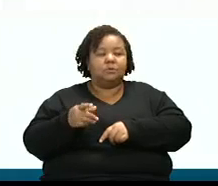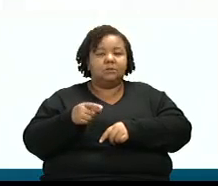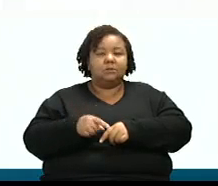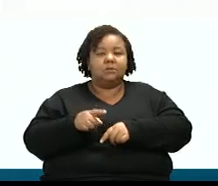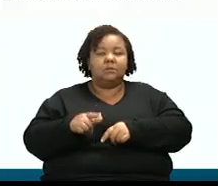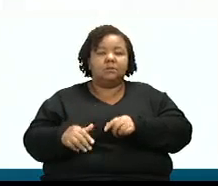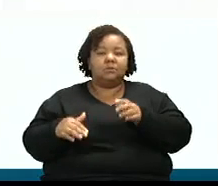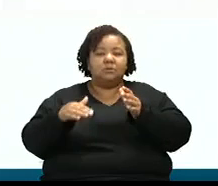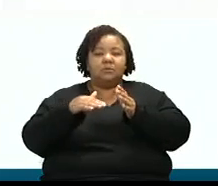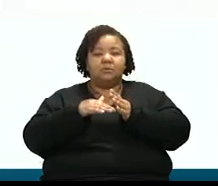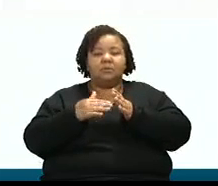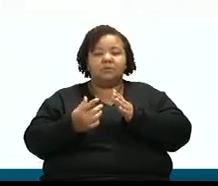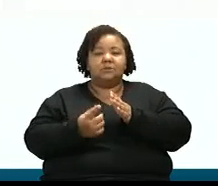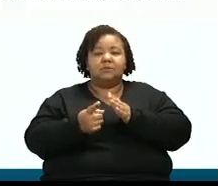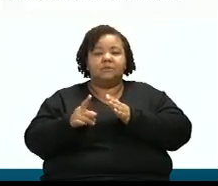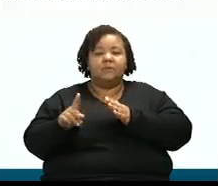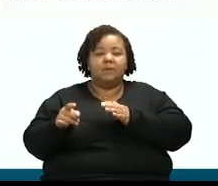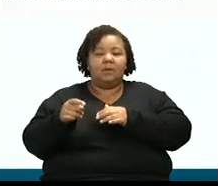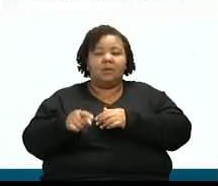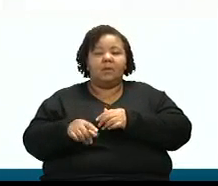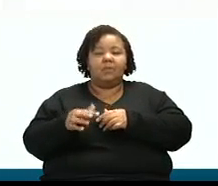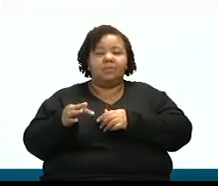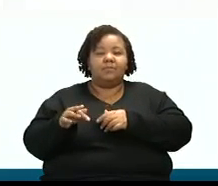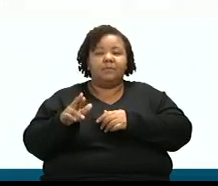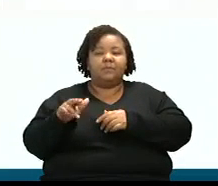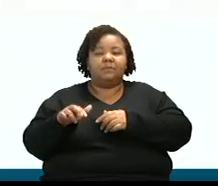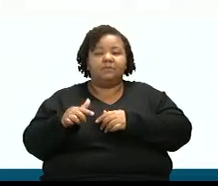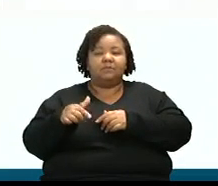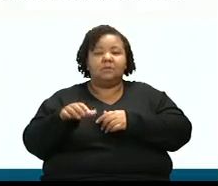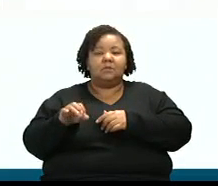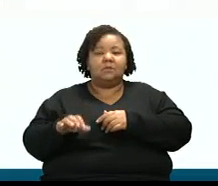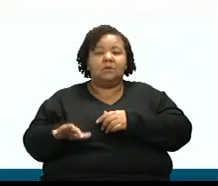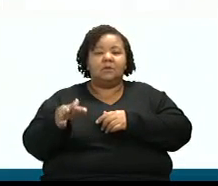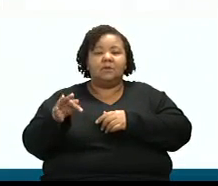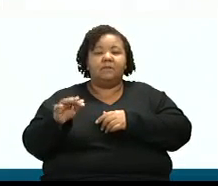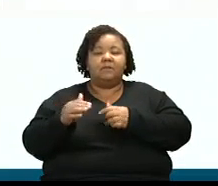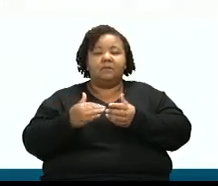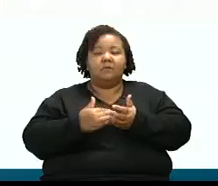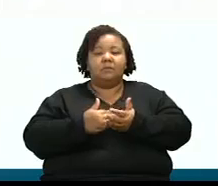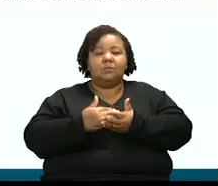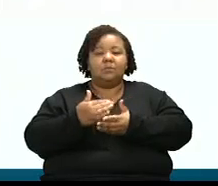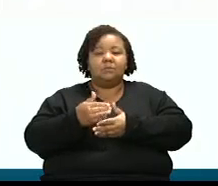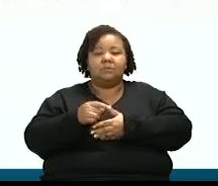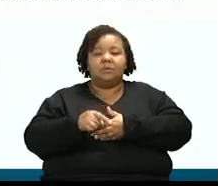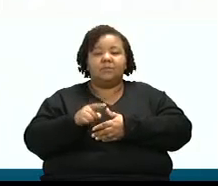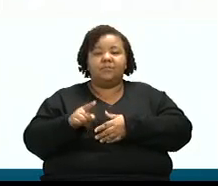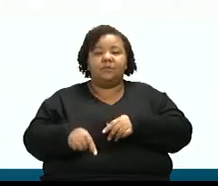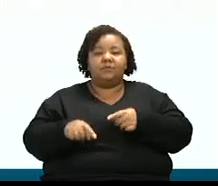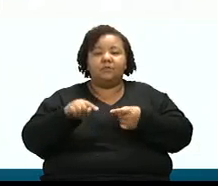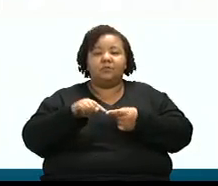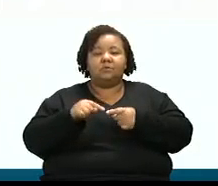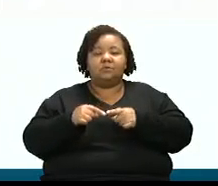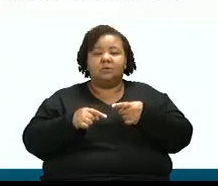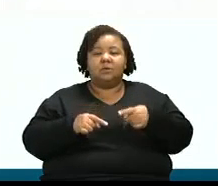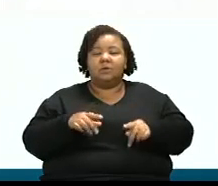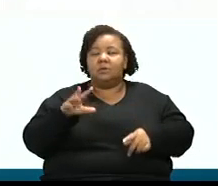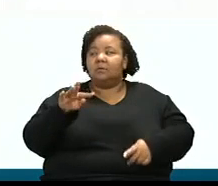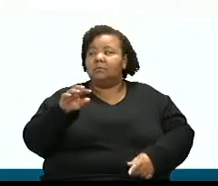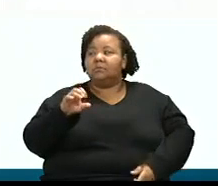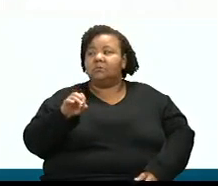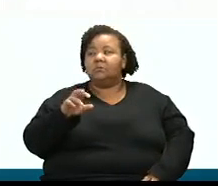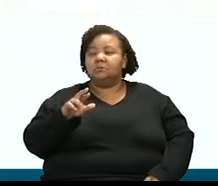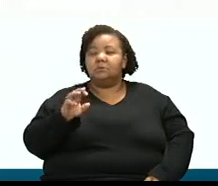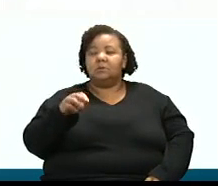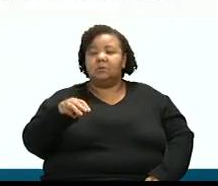limite final, né? E a função f aplicada no ponto inicial, eu vou articular esse teorema